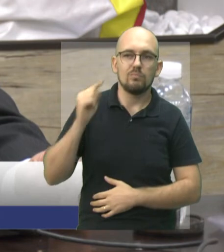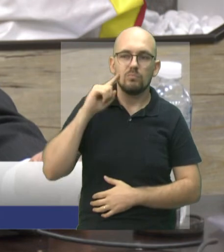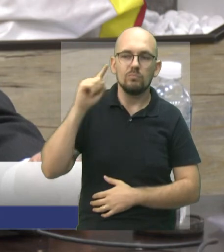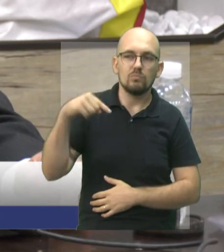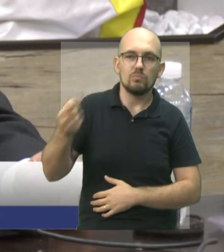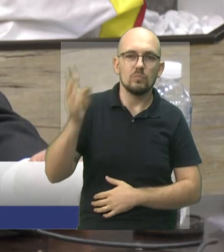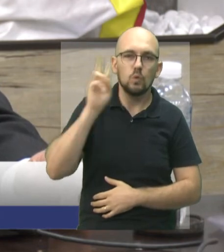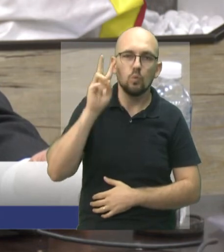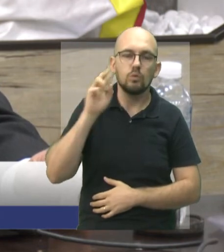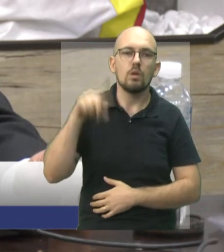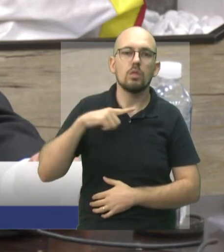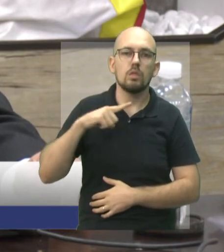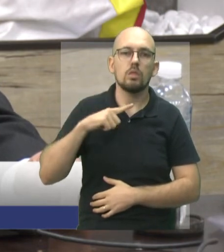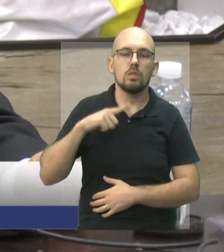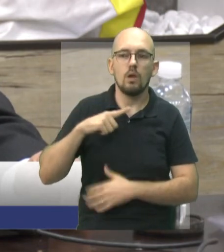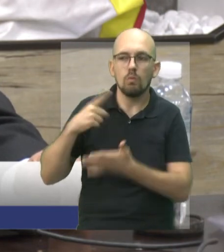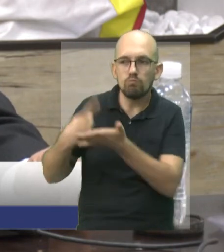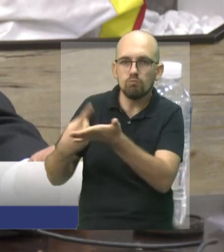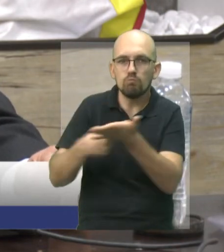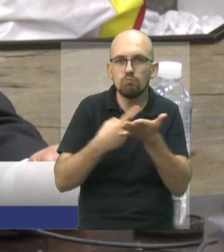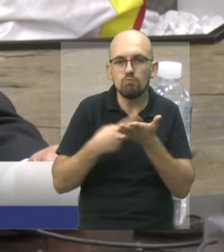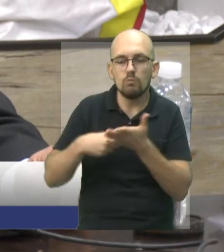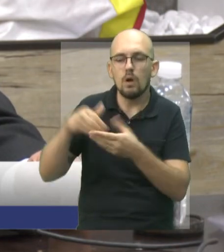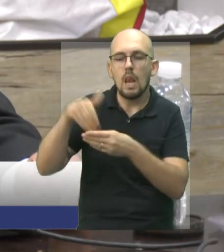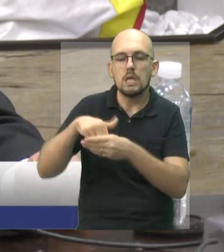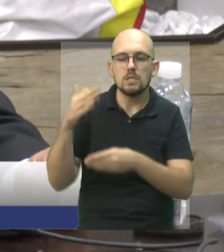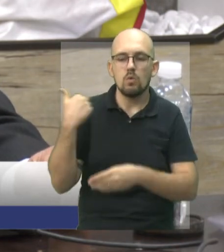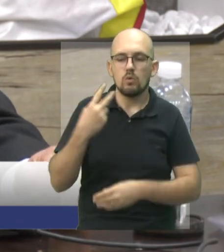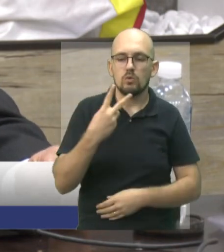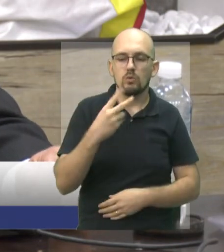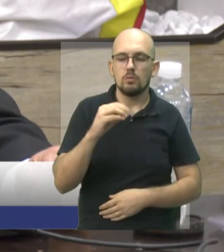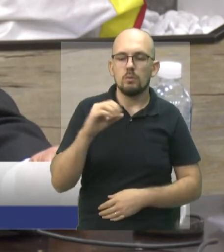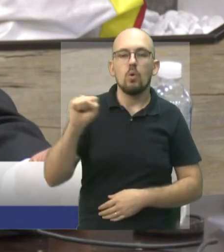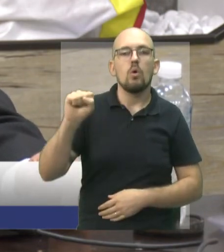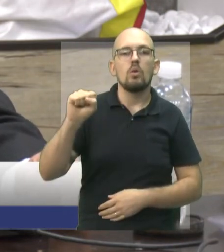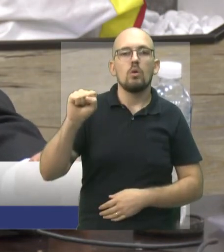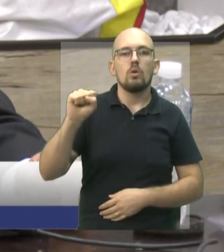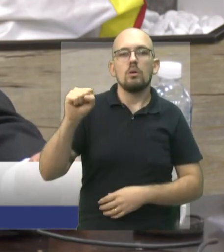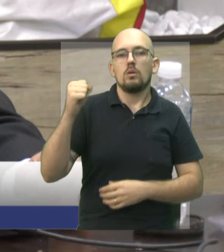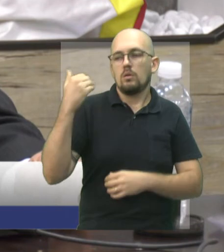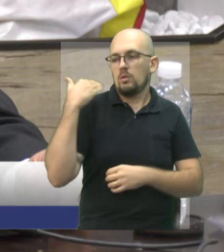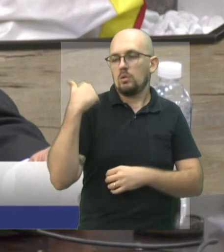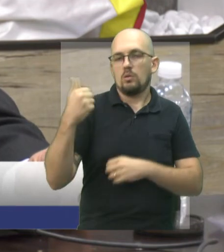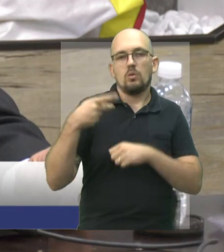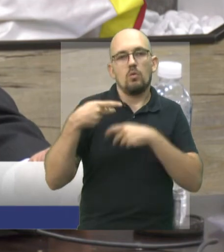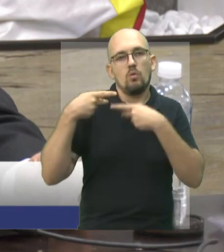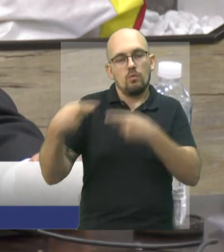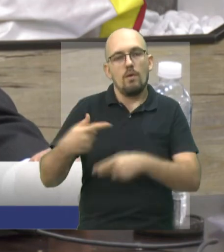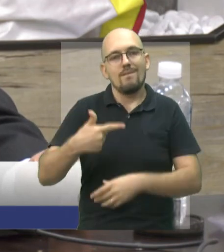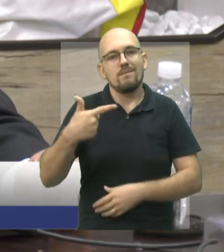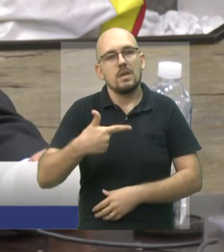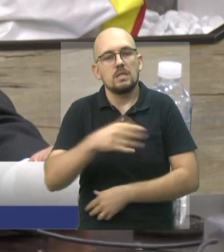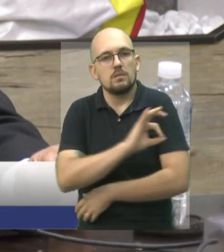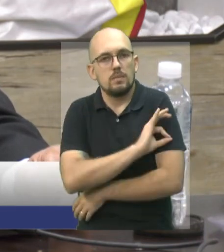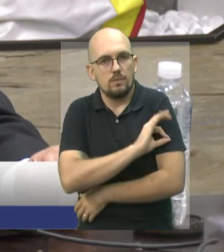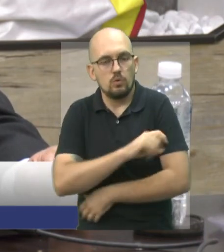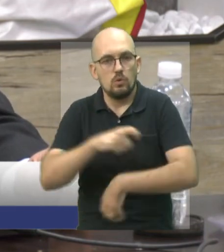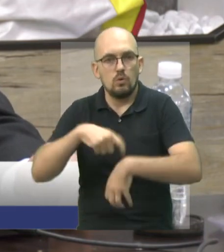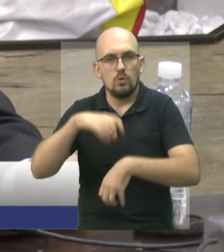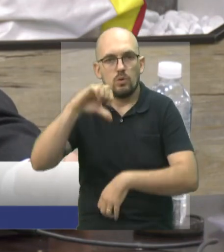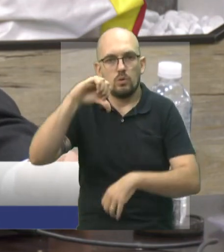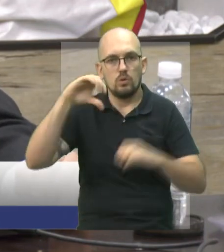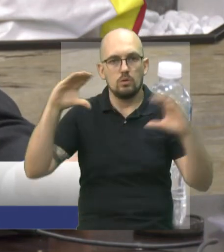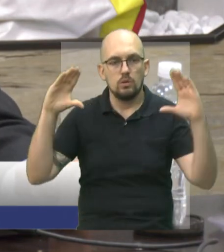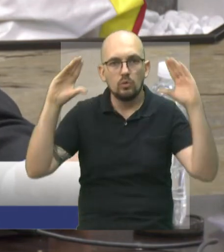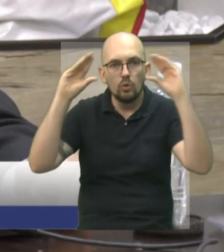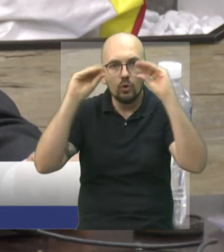para a eleição daquele ano de 2008, e eu fui convidado para vice-prefeito. Eram 9 horas da noite,